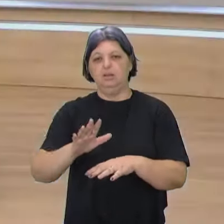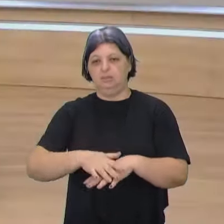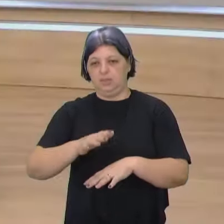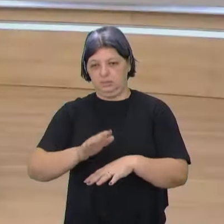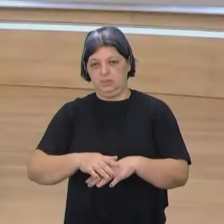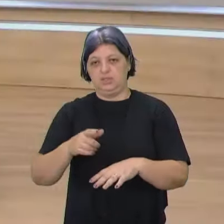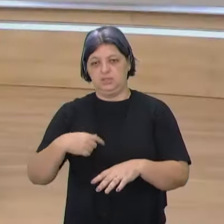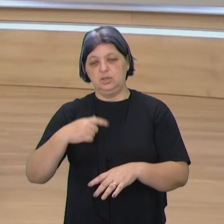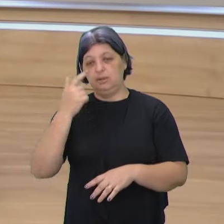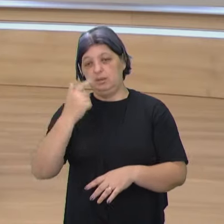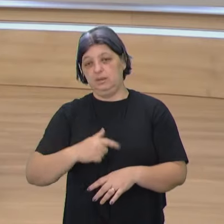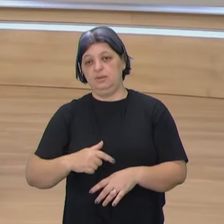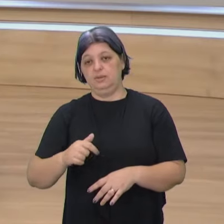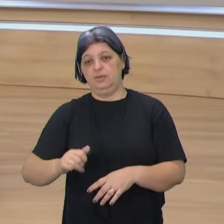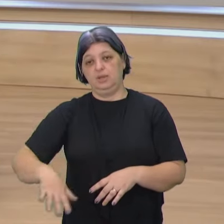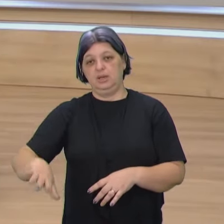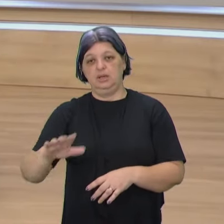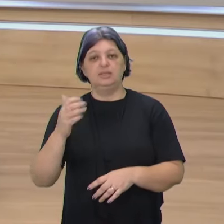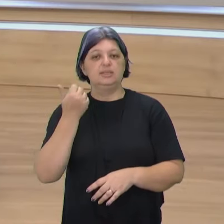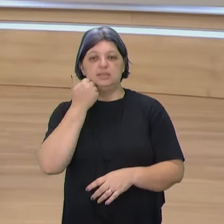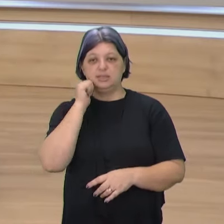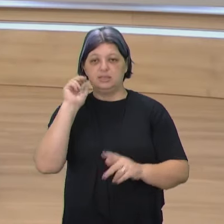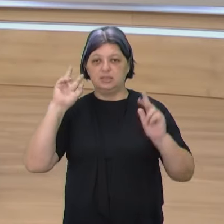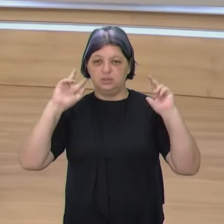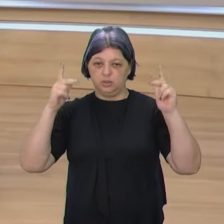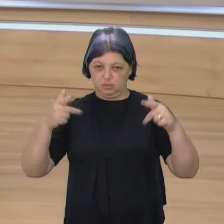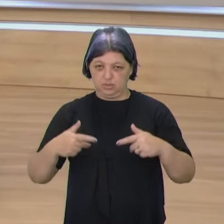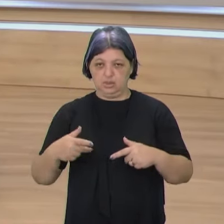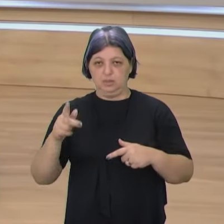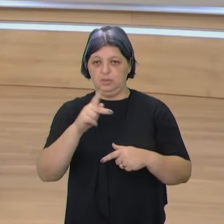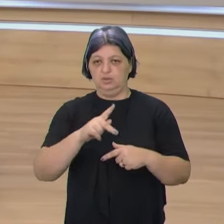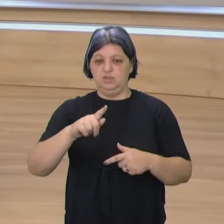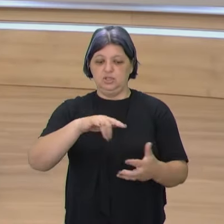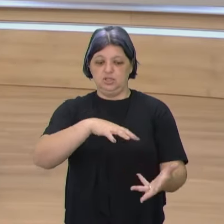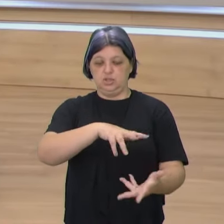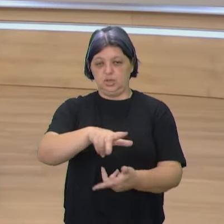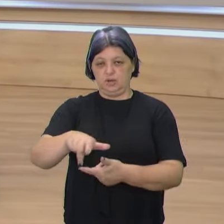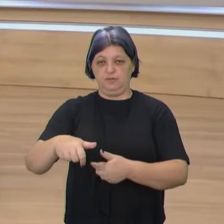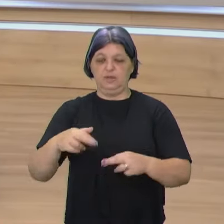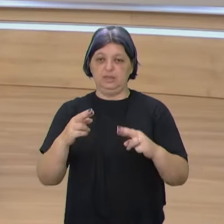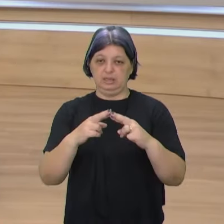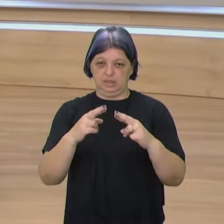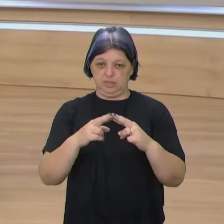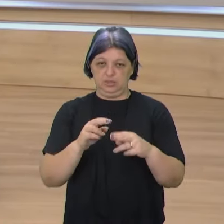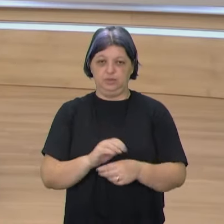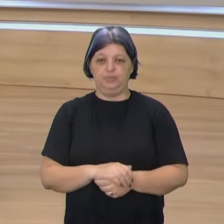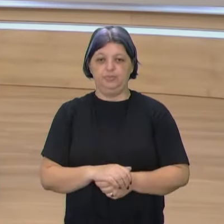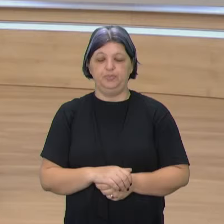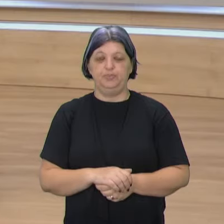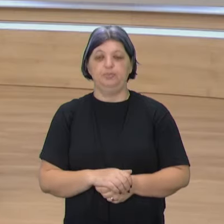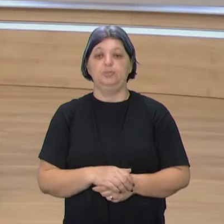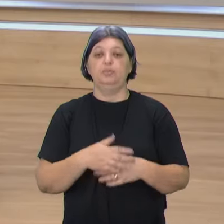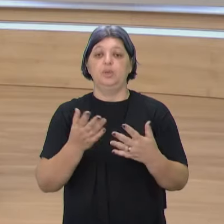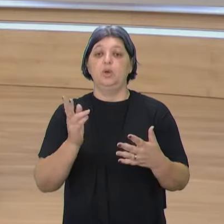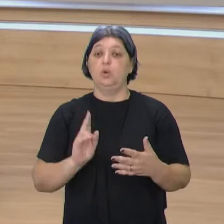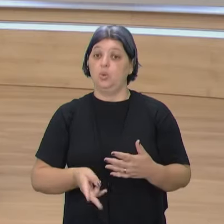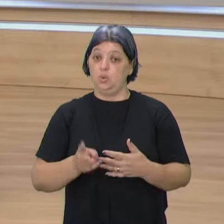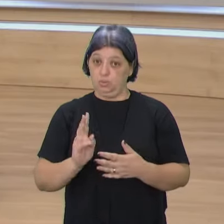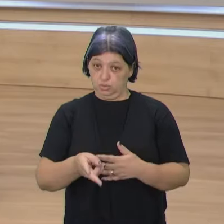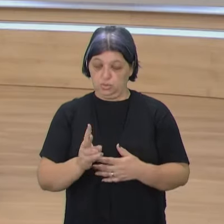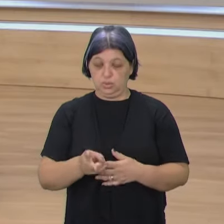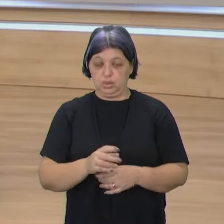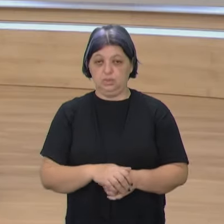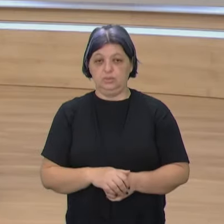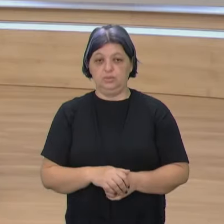adianto para vocês que eu sou da área de ciências humanas, professora de geografia da rede, tá bom, pessoal? Dando continuidade, então,